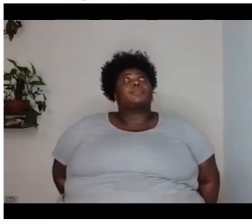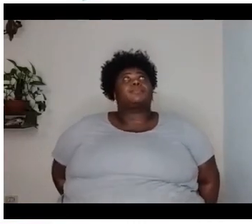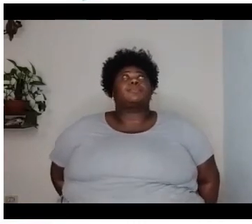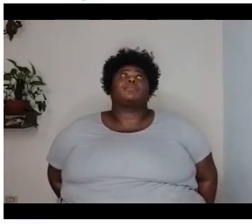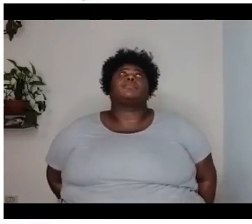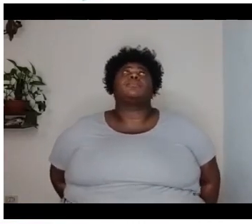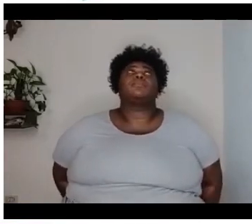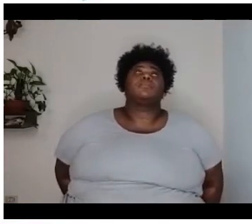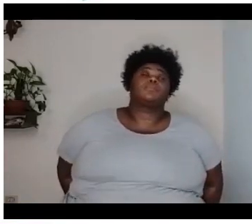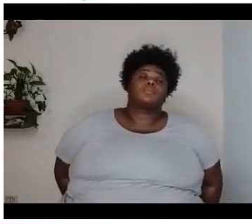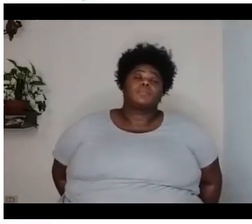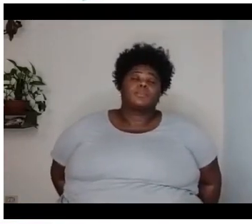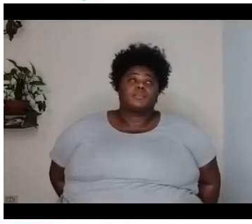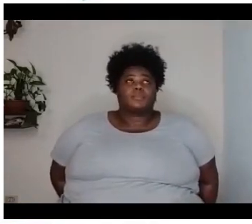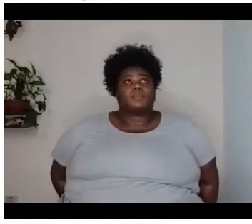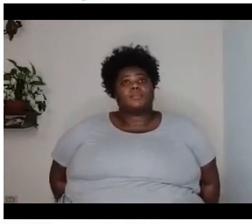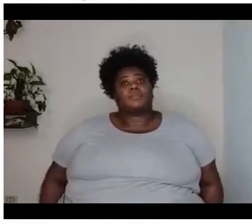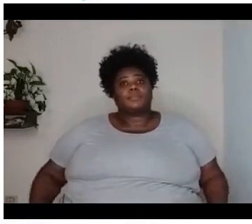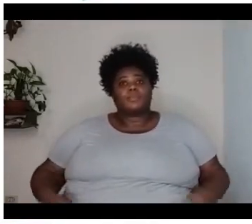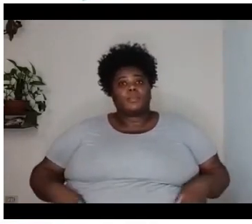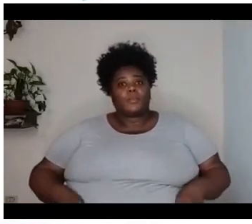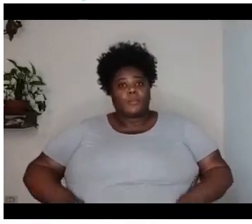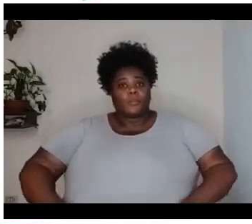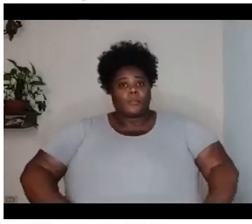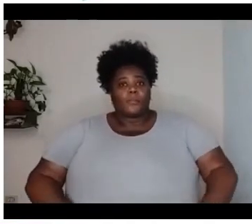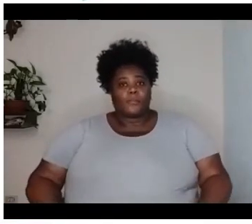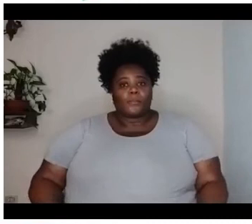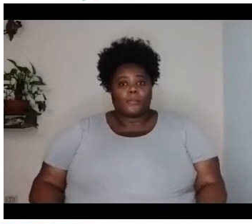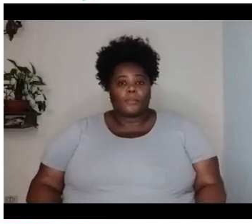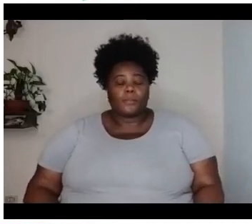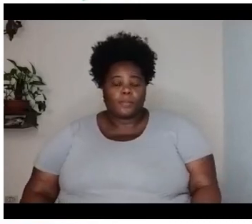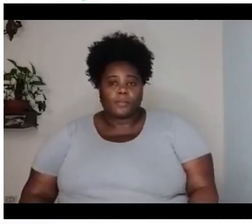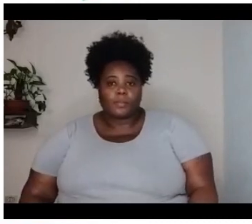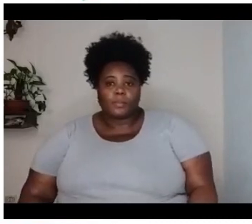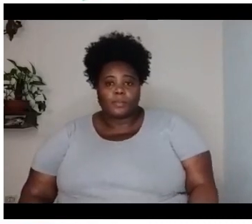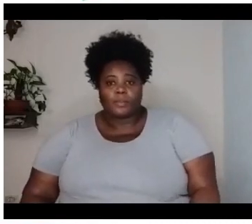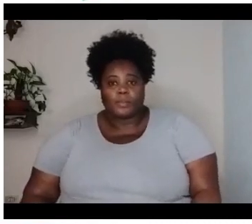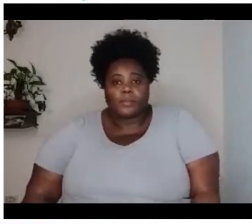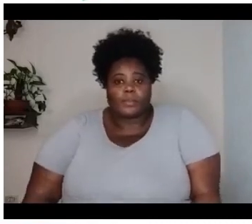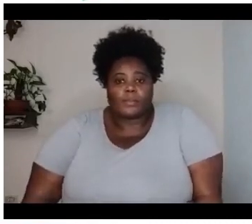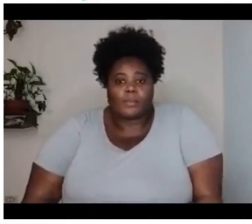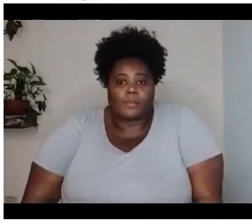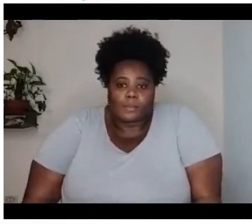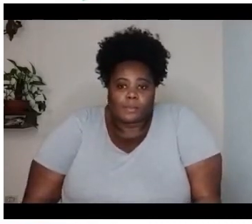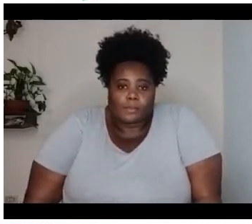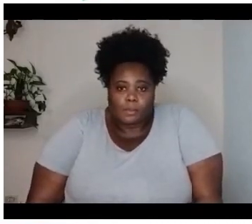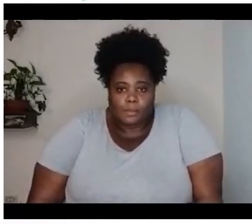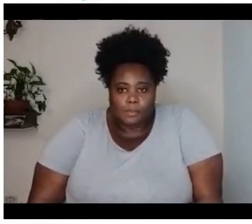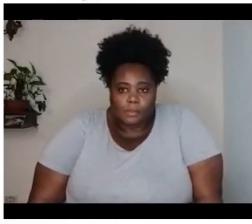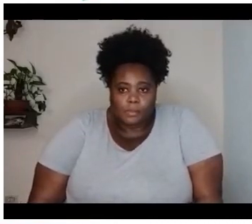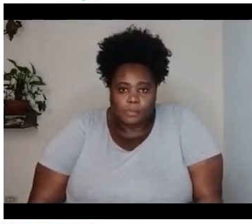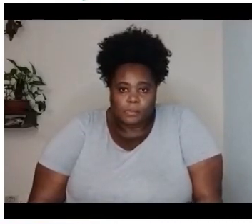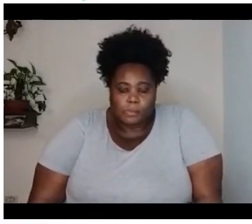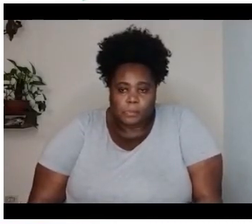in the rain, what a glorious feel, and I'm happy